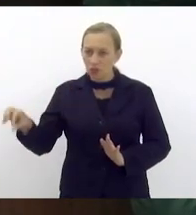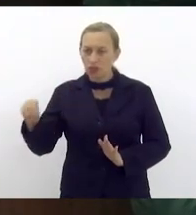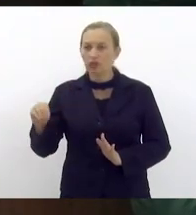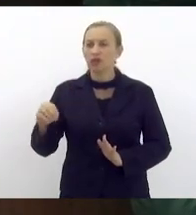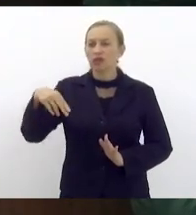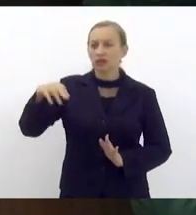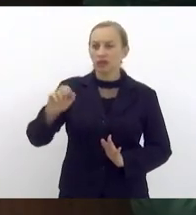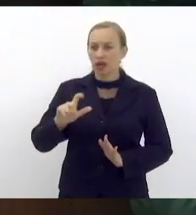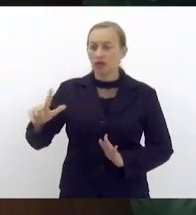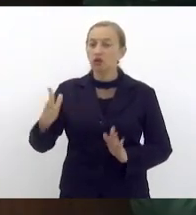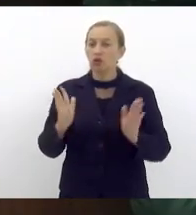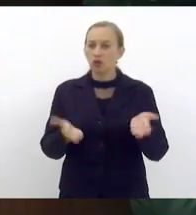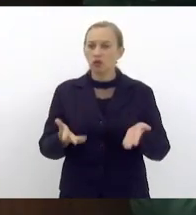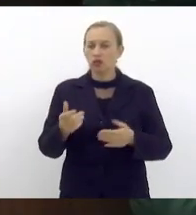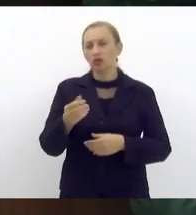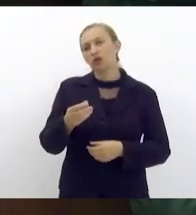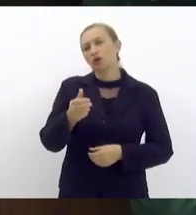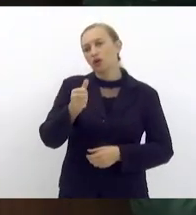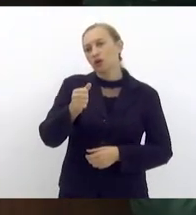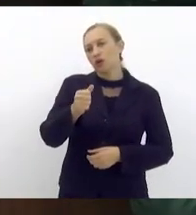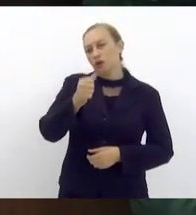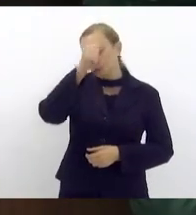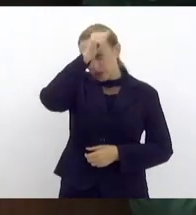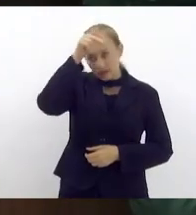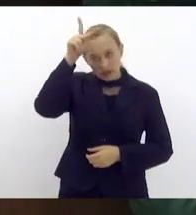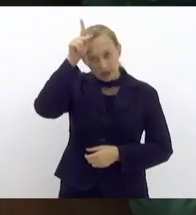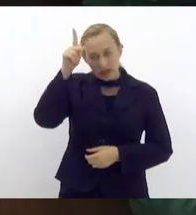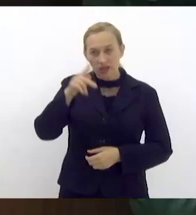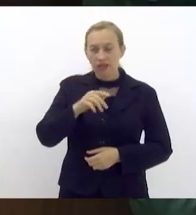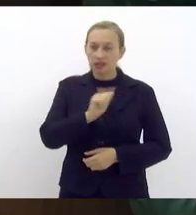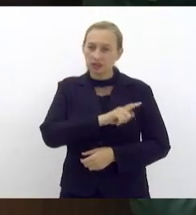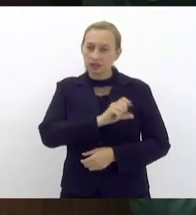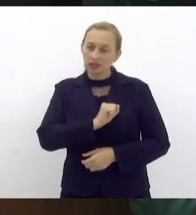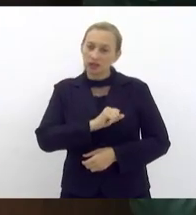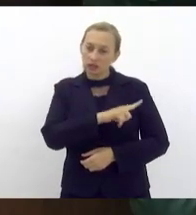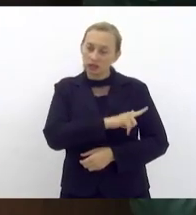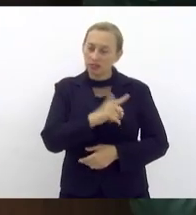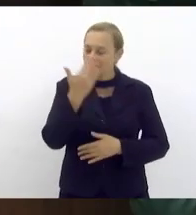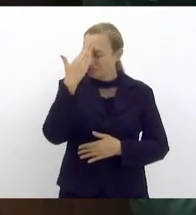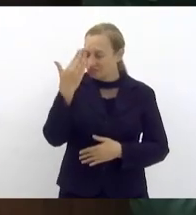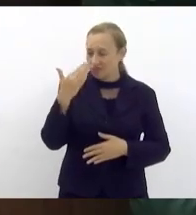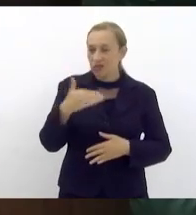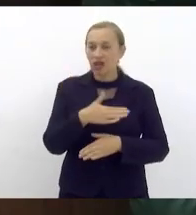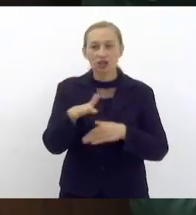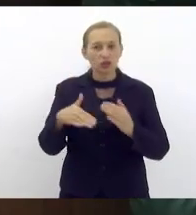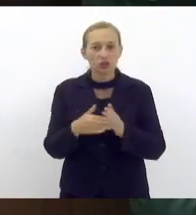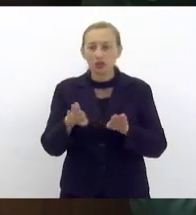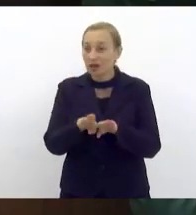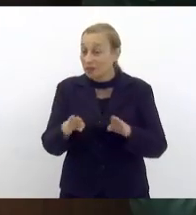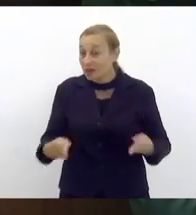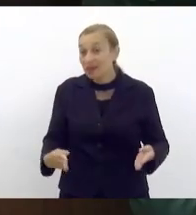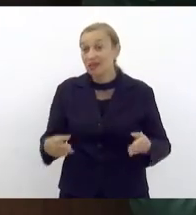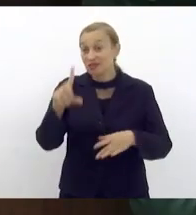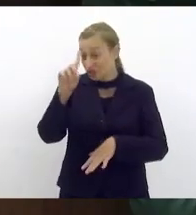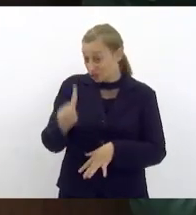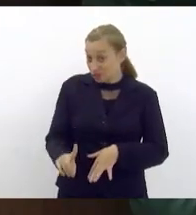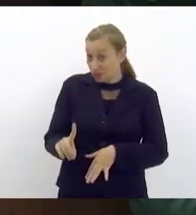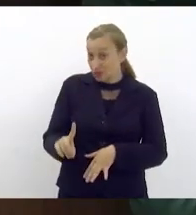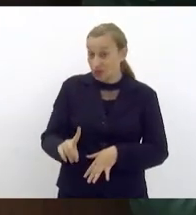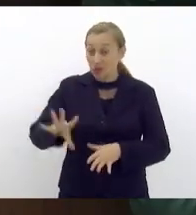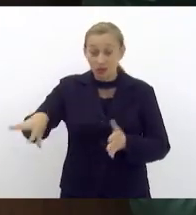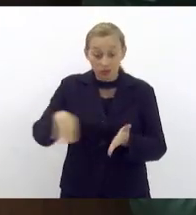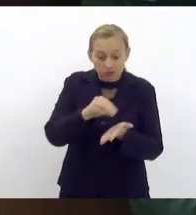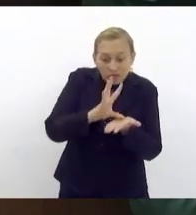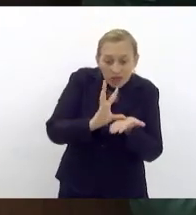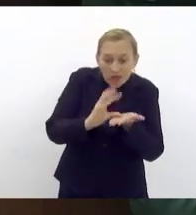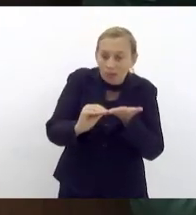hoje é o prefeito da cidade de São Gonçalo e trago aqui o agradecimento dele a toda a mesa diretora presidência por ter colocado